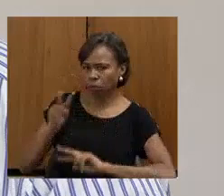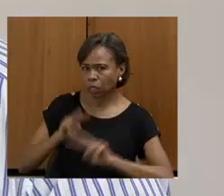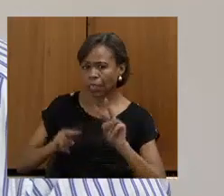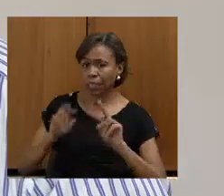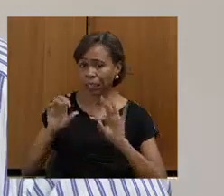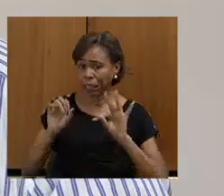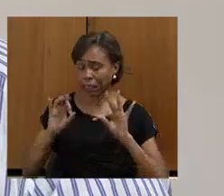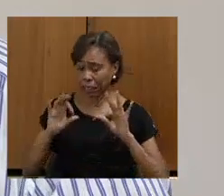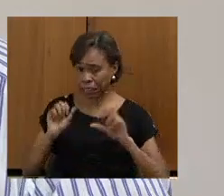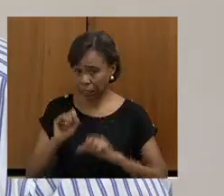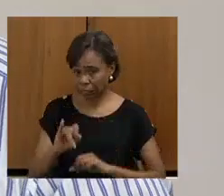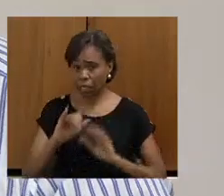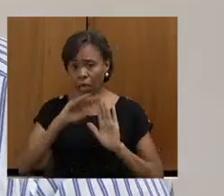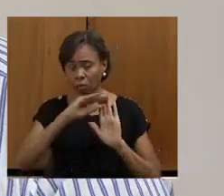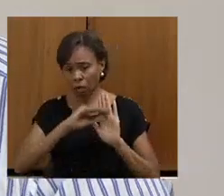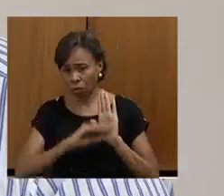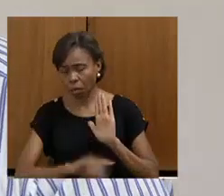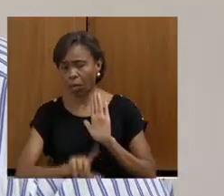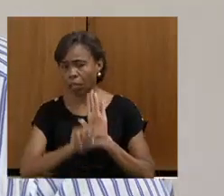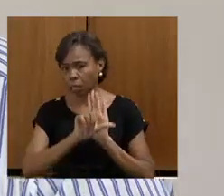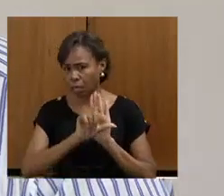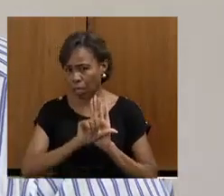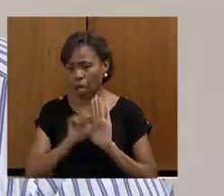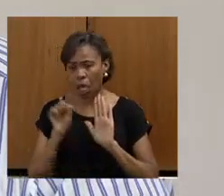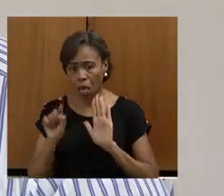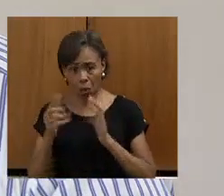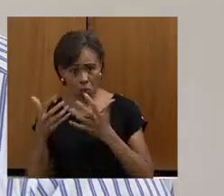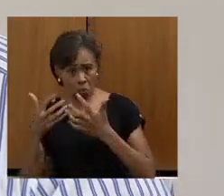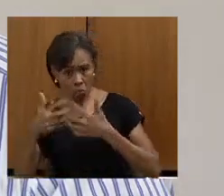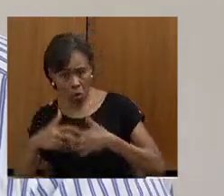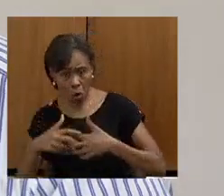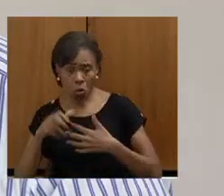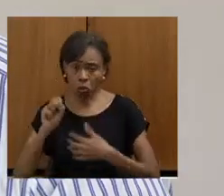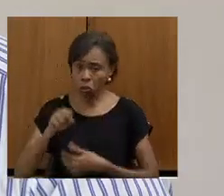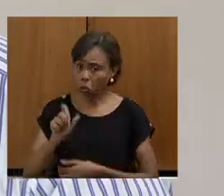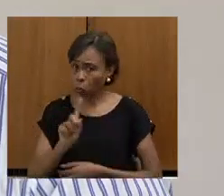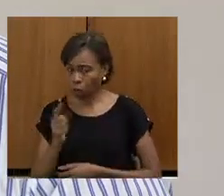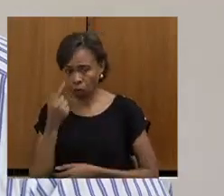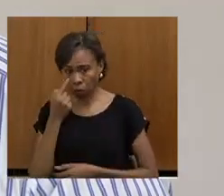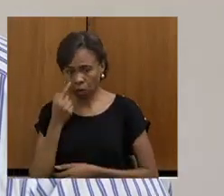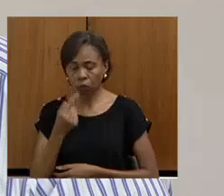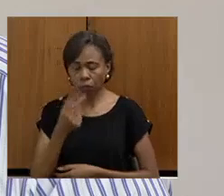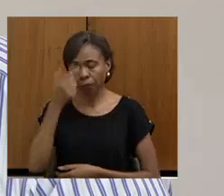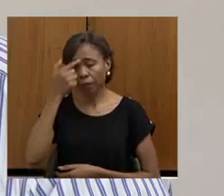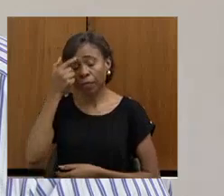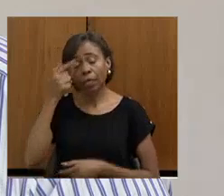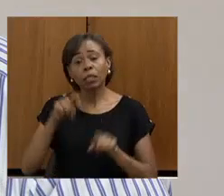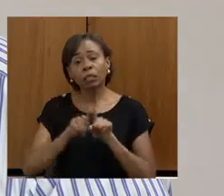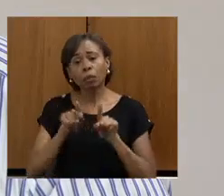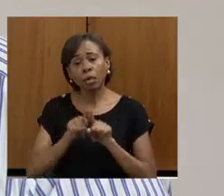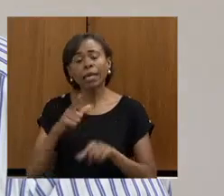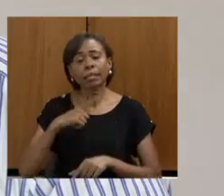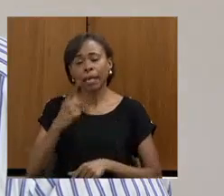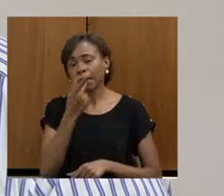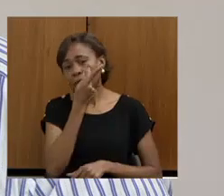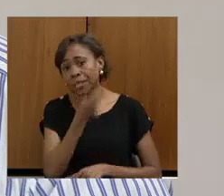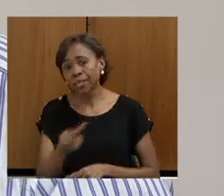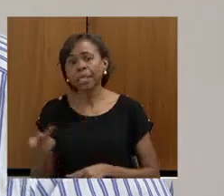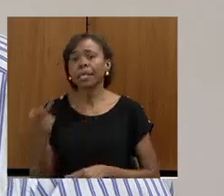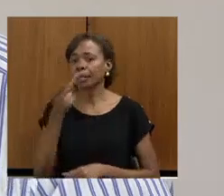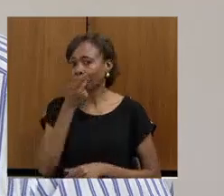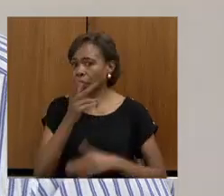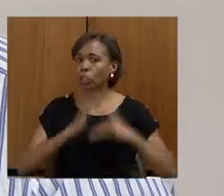legais podem estar em funcionamento, e passa por o que a gente chama de visita técnicas regulares,